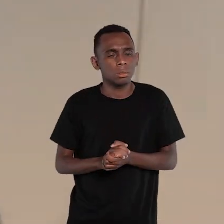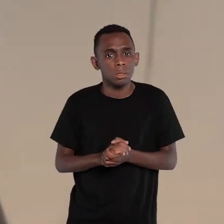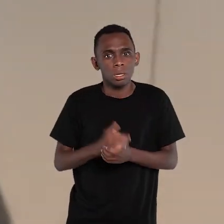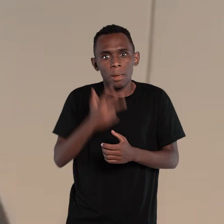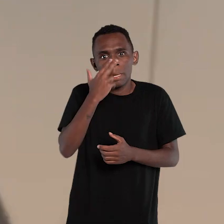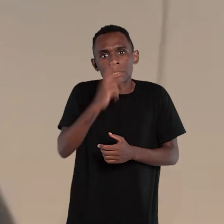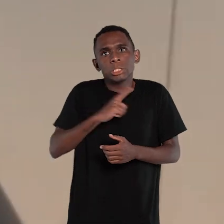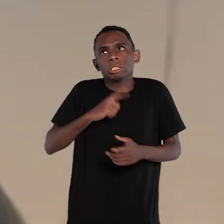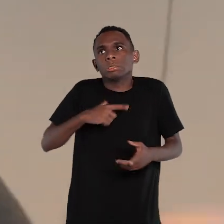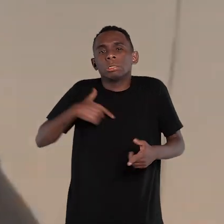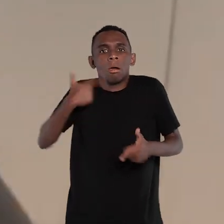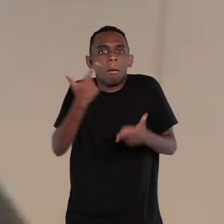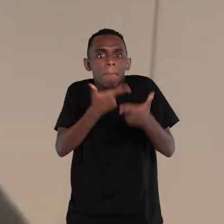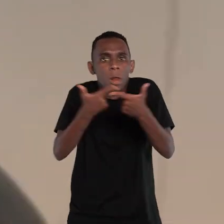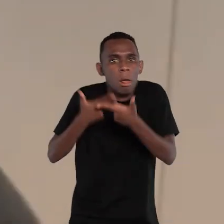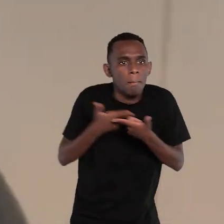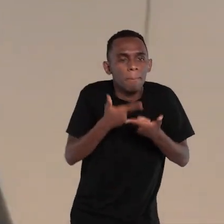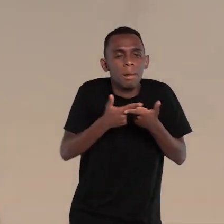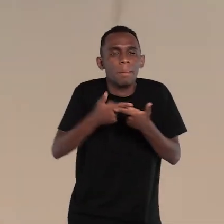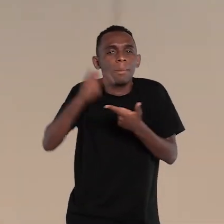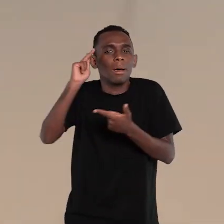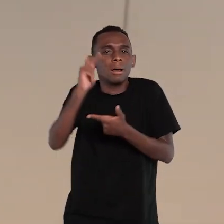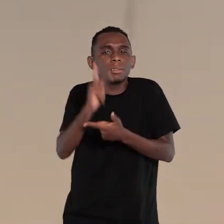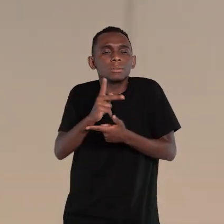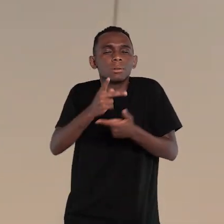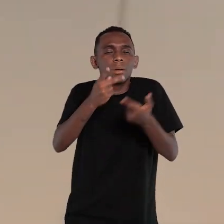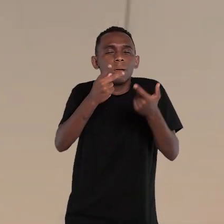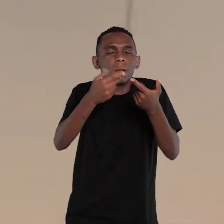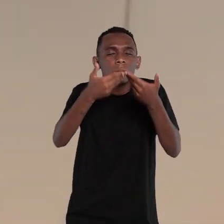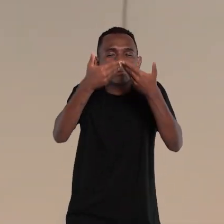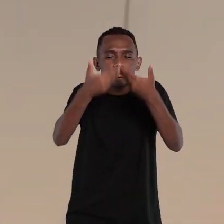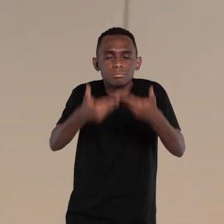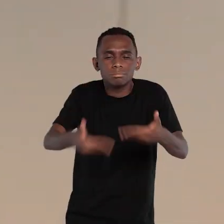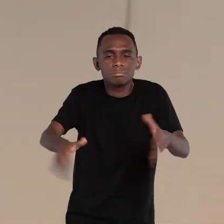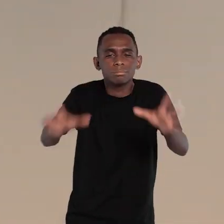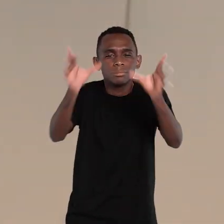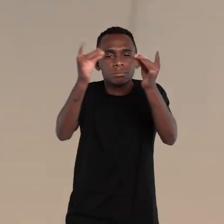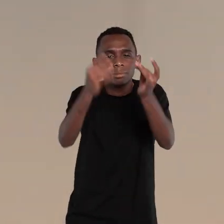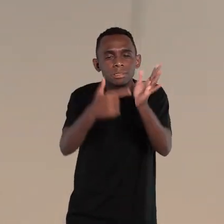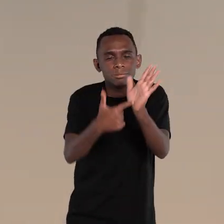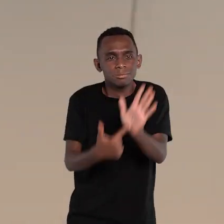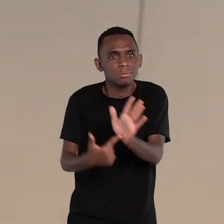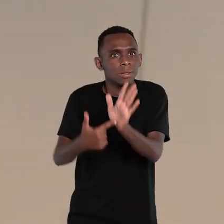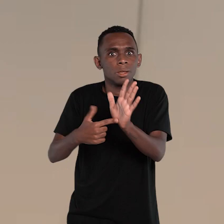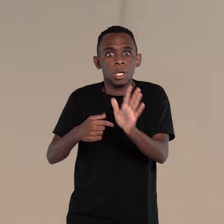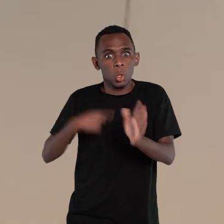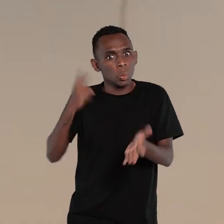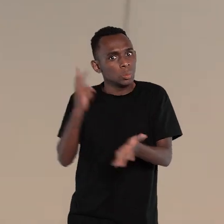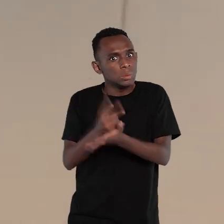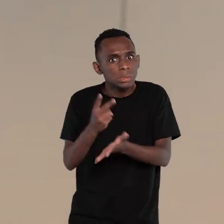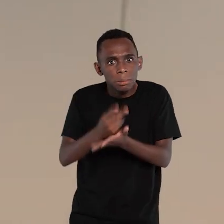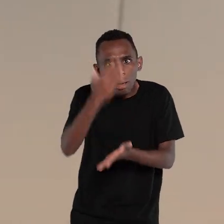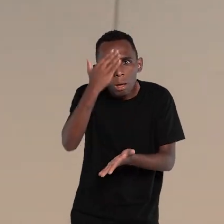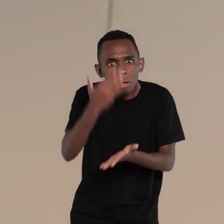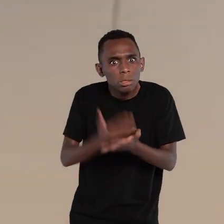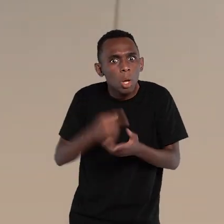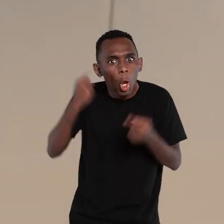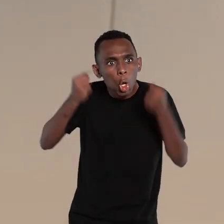daquele aparente caos, a história começava a se delinear. Eu sempre achei isso uma